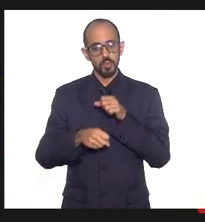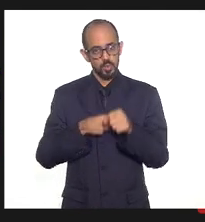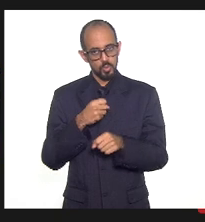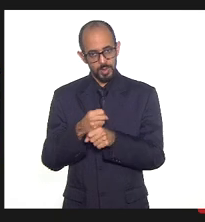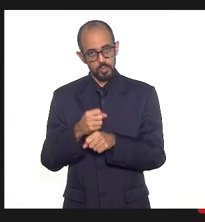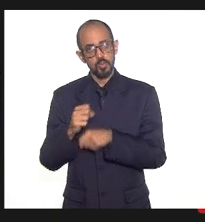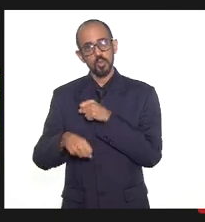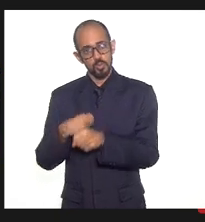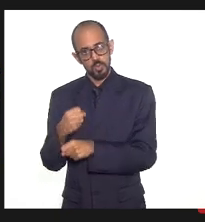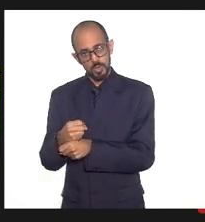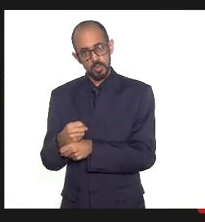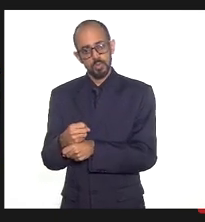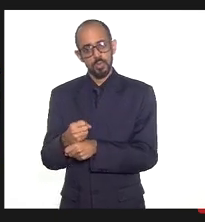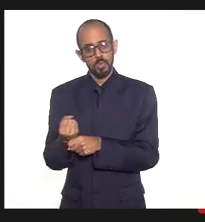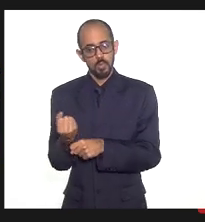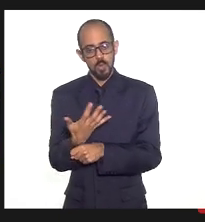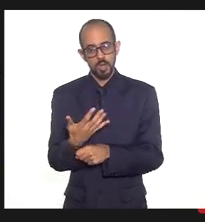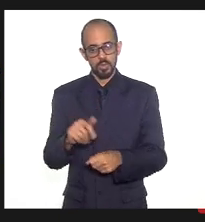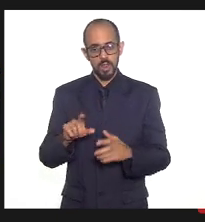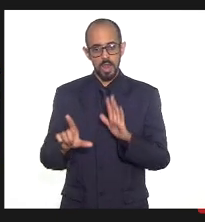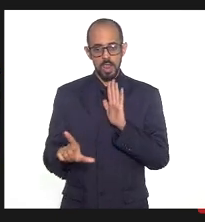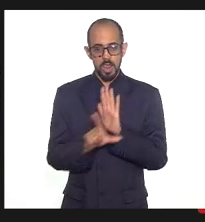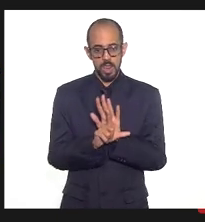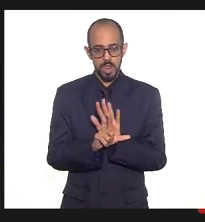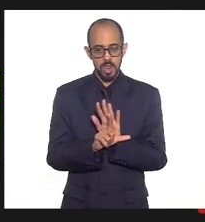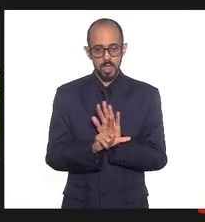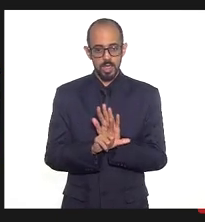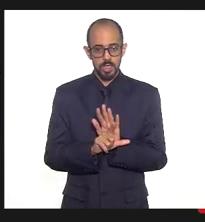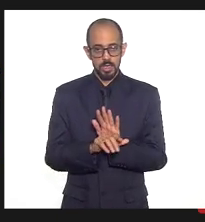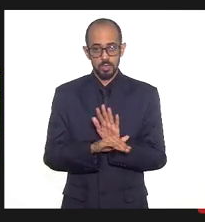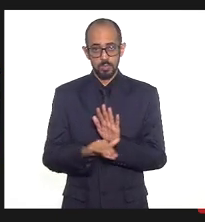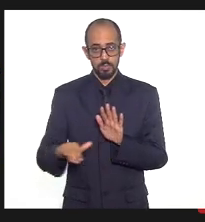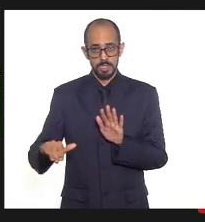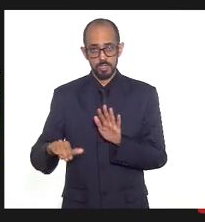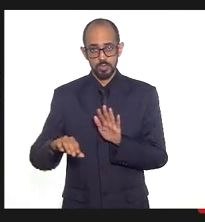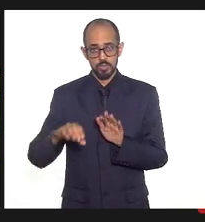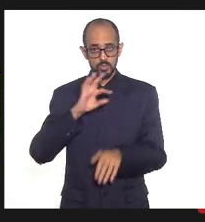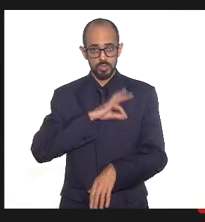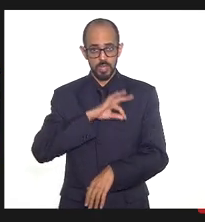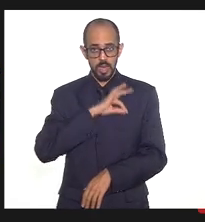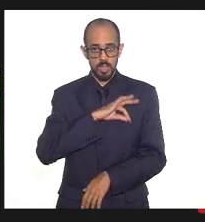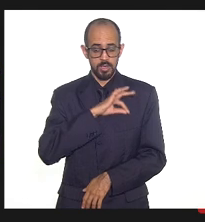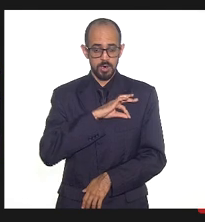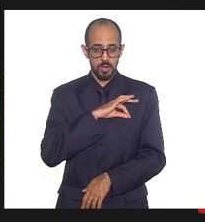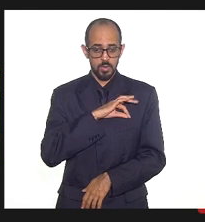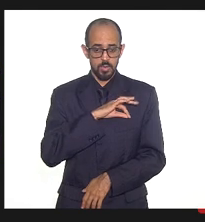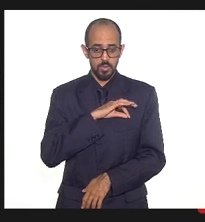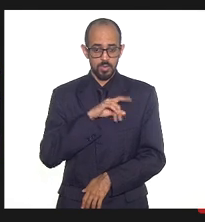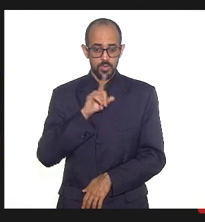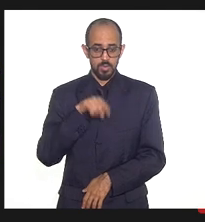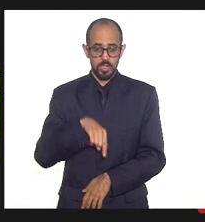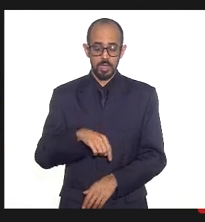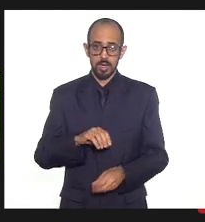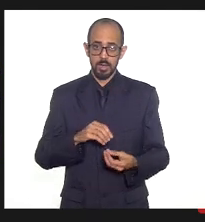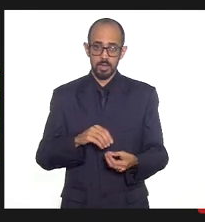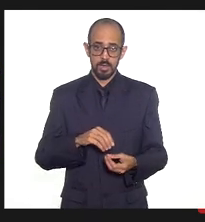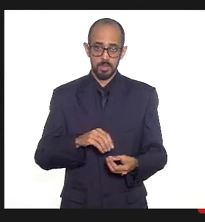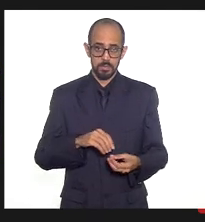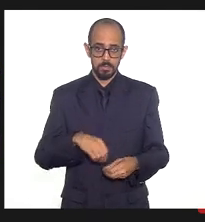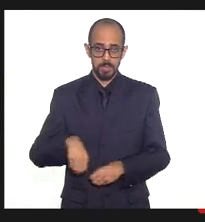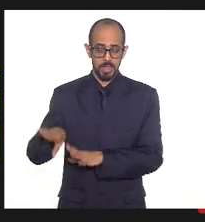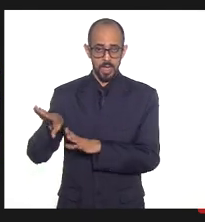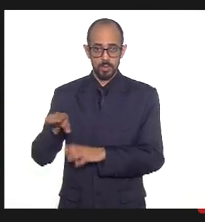quando a lei do piso salarial aparecia lá na LERJ, né, que era encaminhado pelo